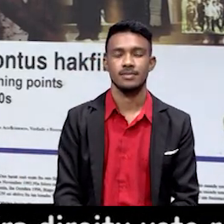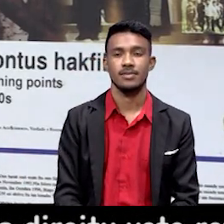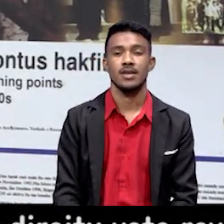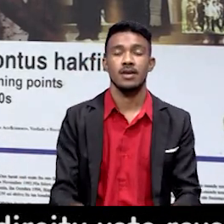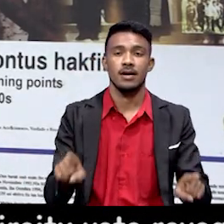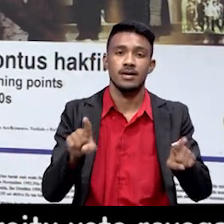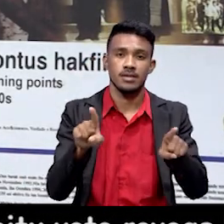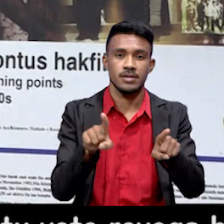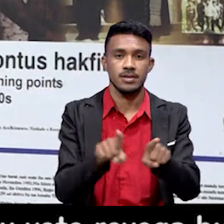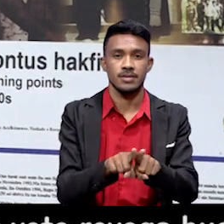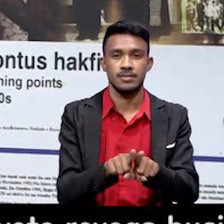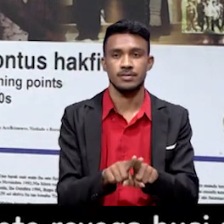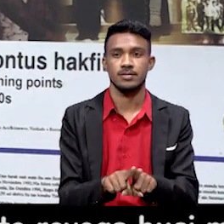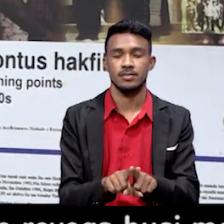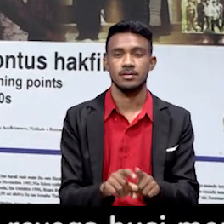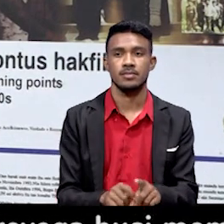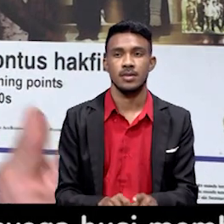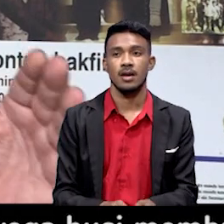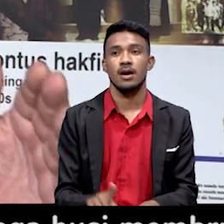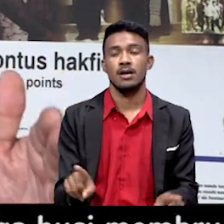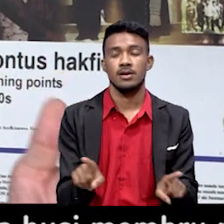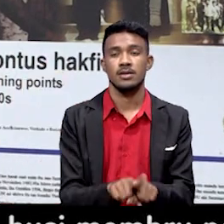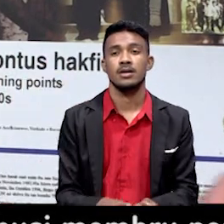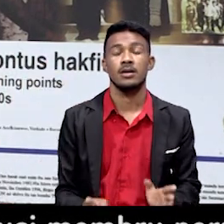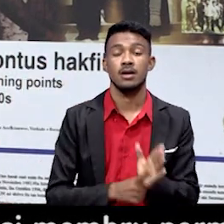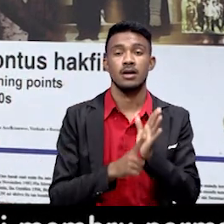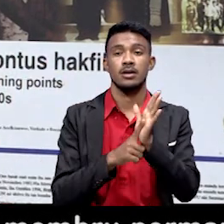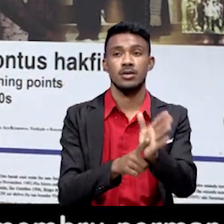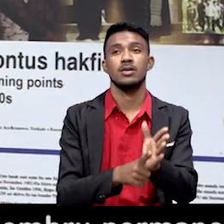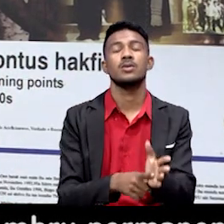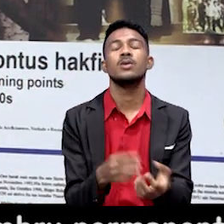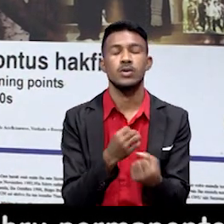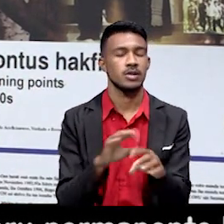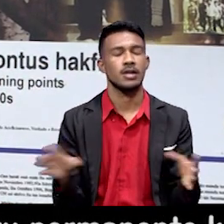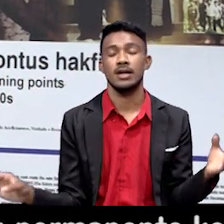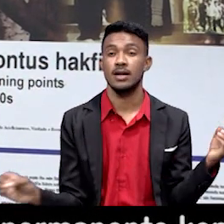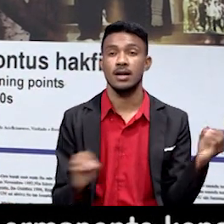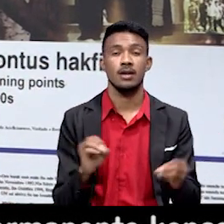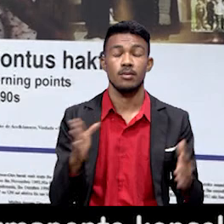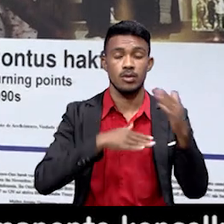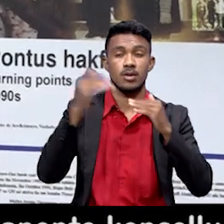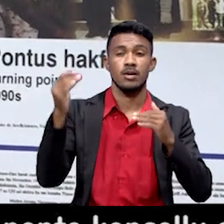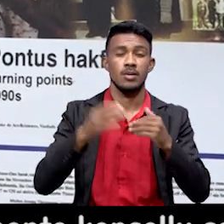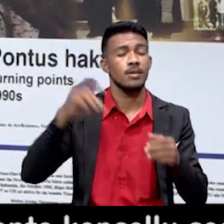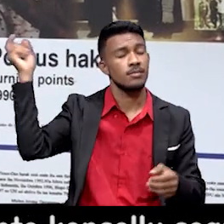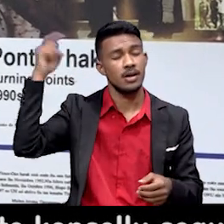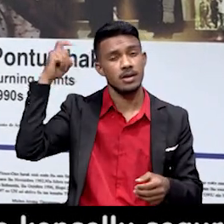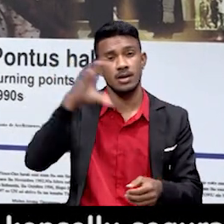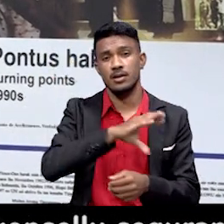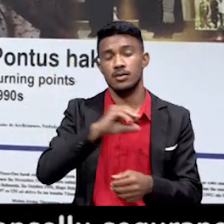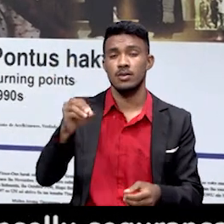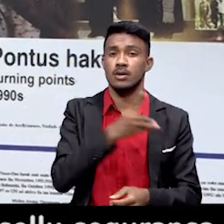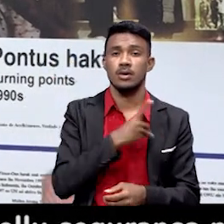portanto, mas nene hatu dukus hausik ba matenik sira, deputado sira, leader sira,